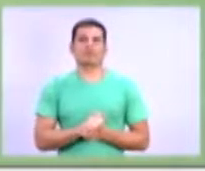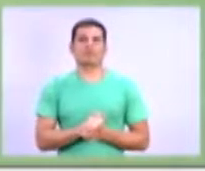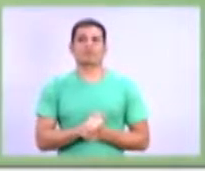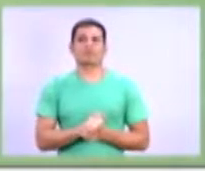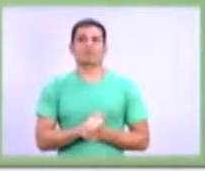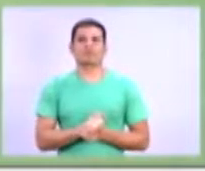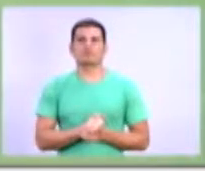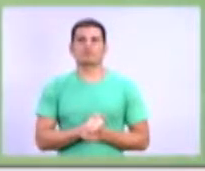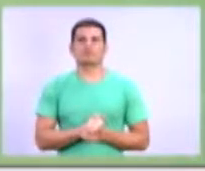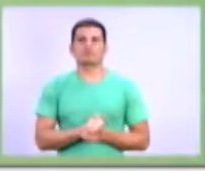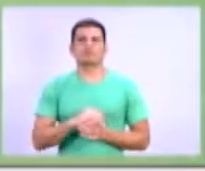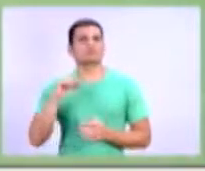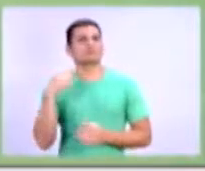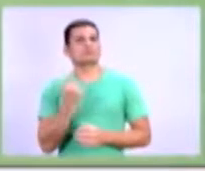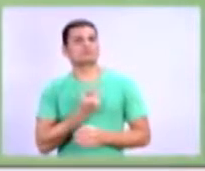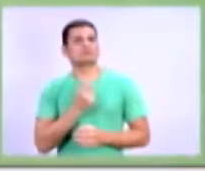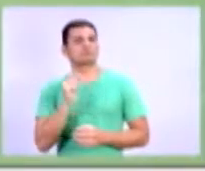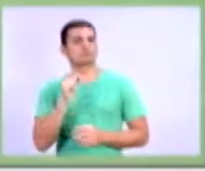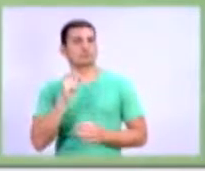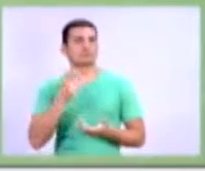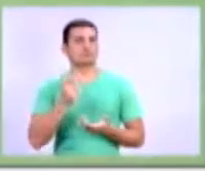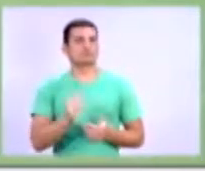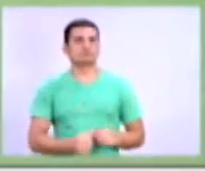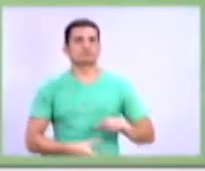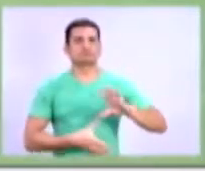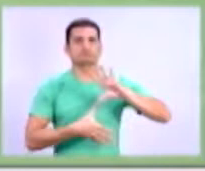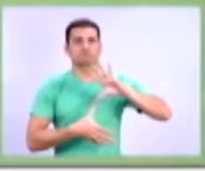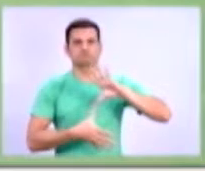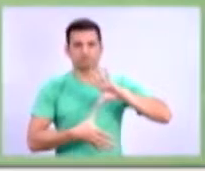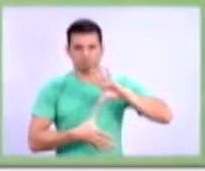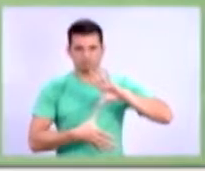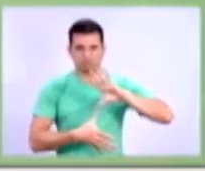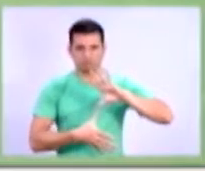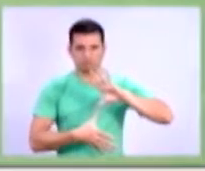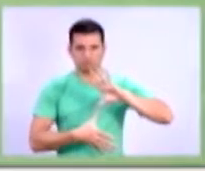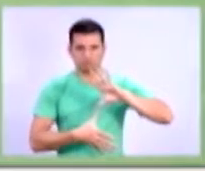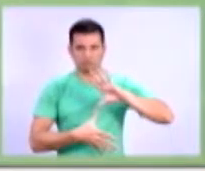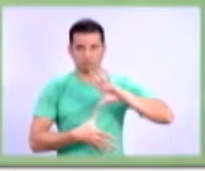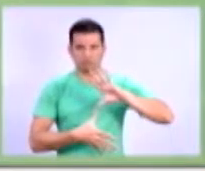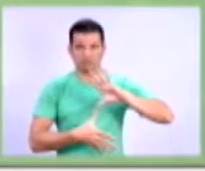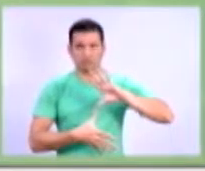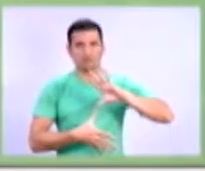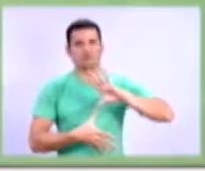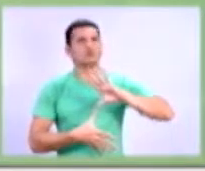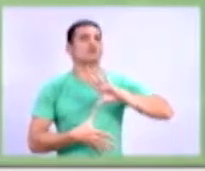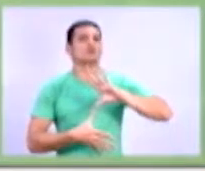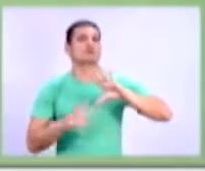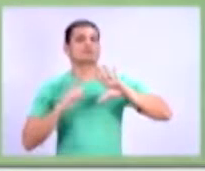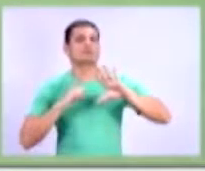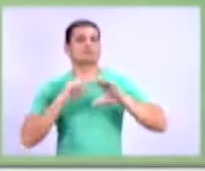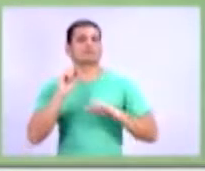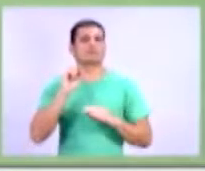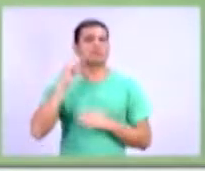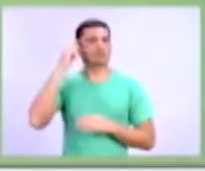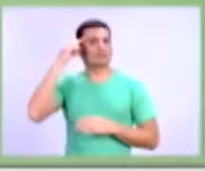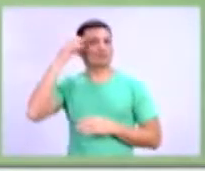do nosso continente latino-americano e tem como fundamentação a teoria da libertação de Paulo